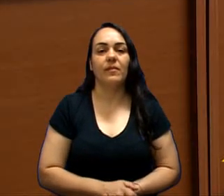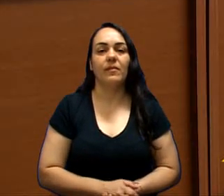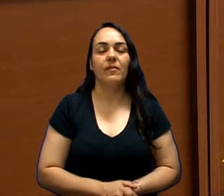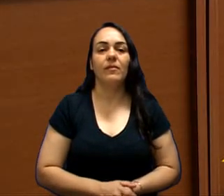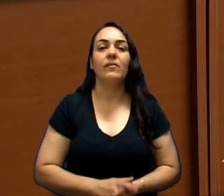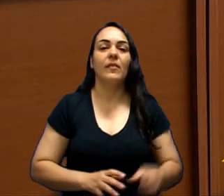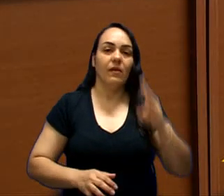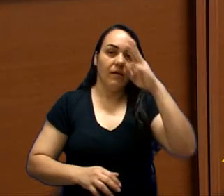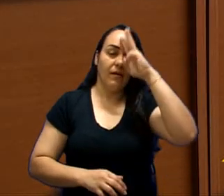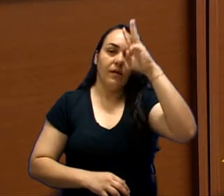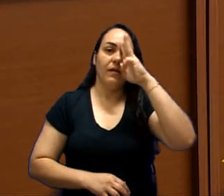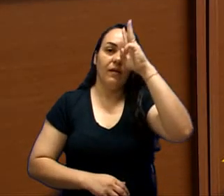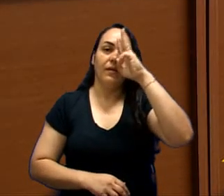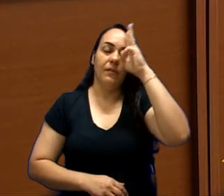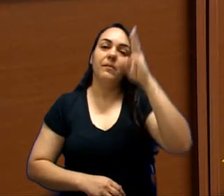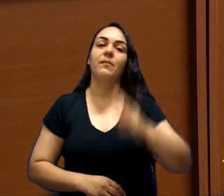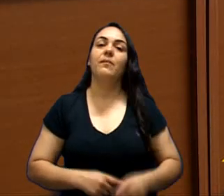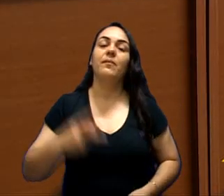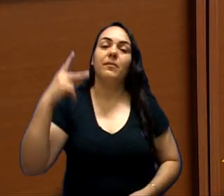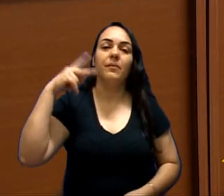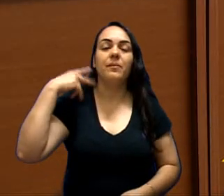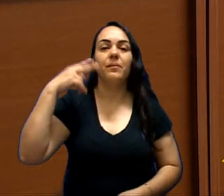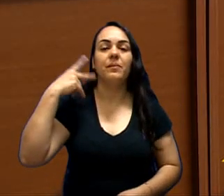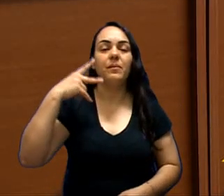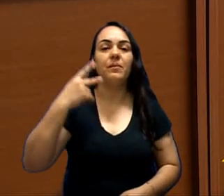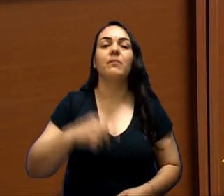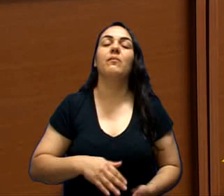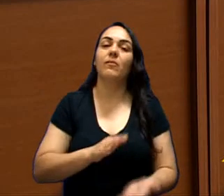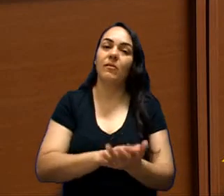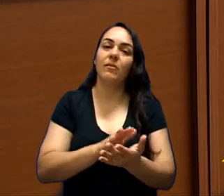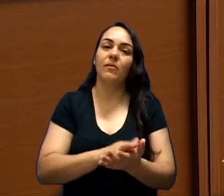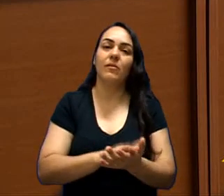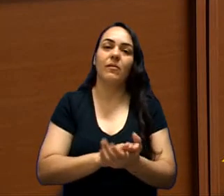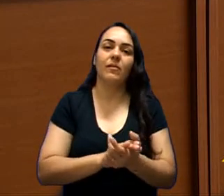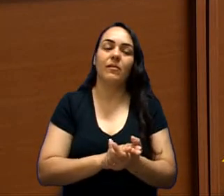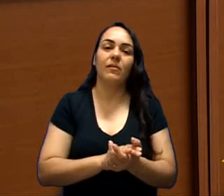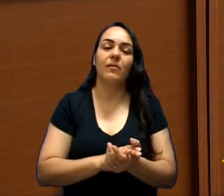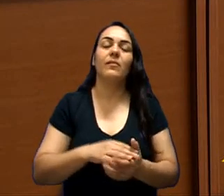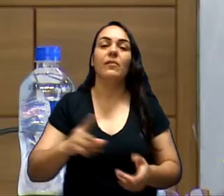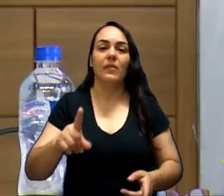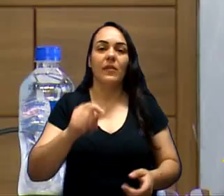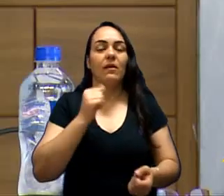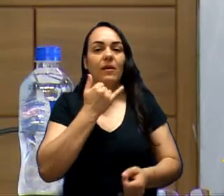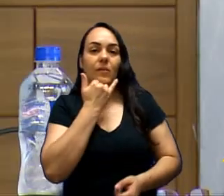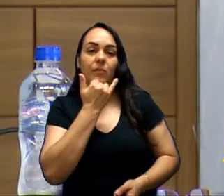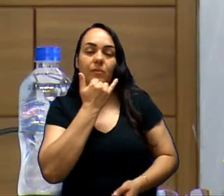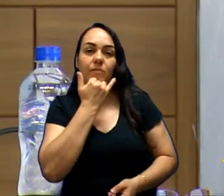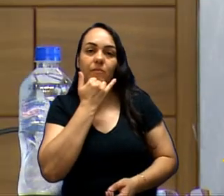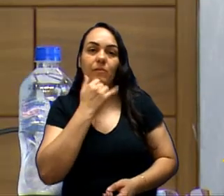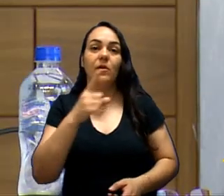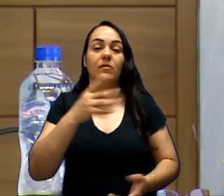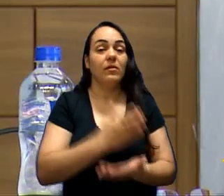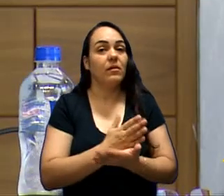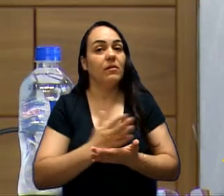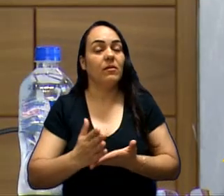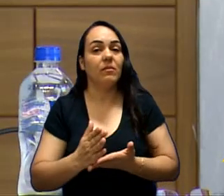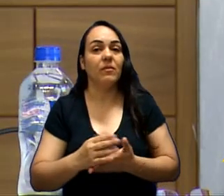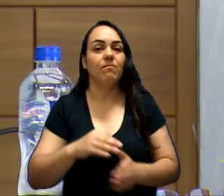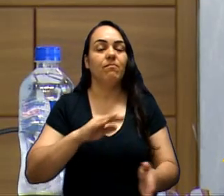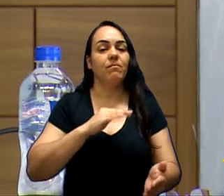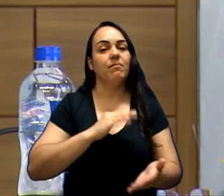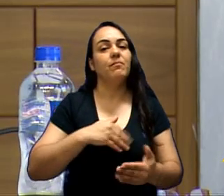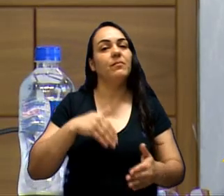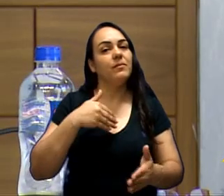Wanderlei Diogo. Senhor presidente, eu quero cumprimentar... Wanderlei Diogo, o senhor me desculpe. É que o senhor começou e saiu